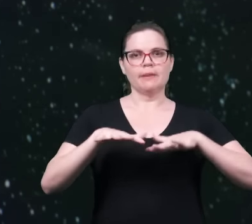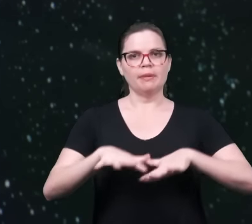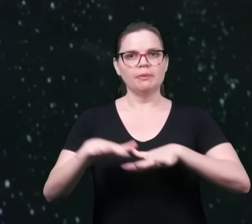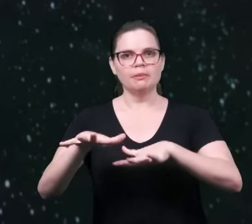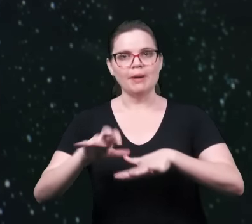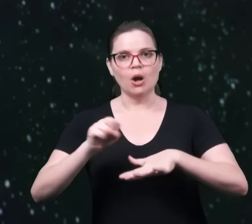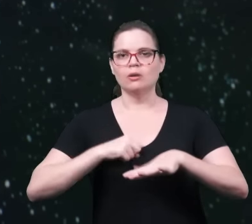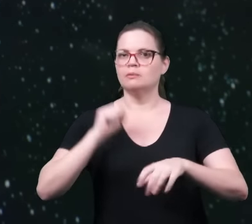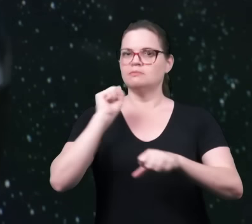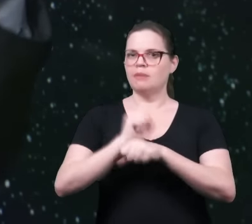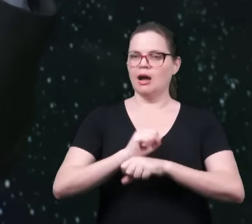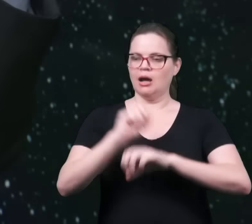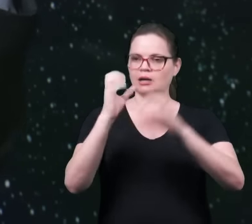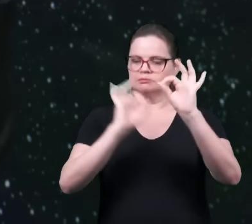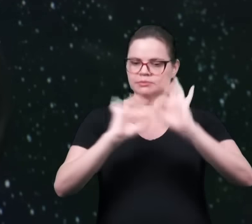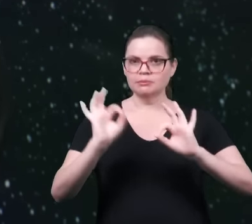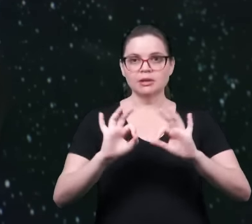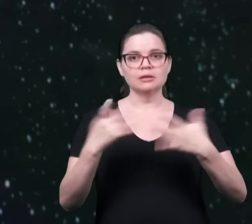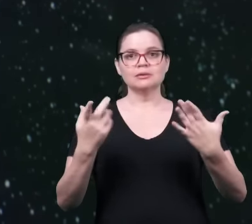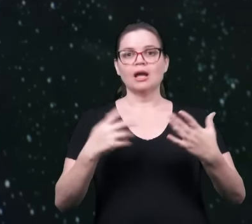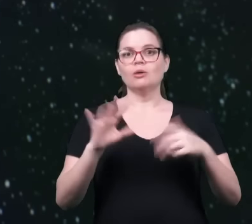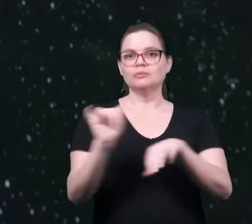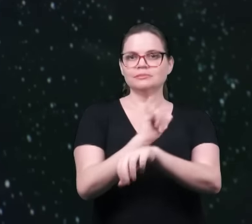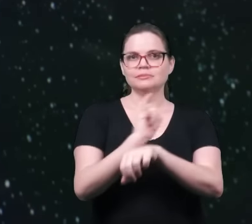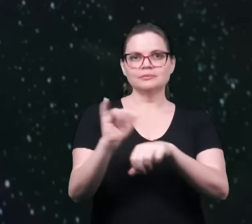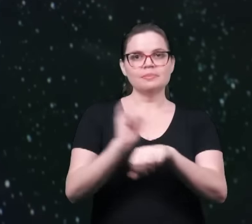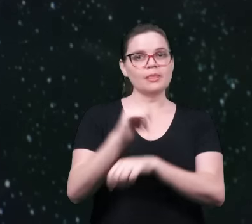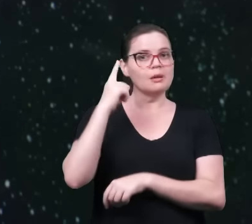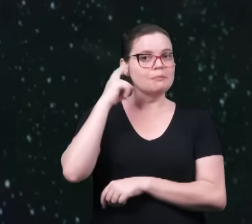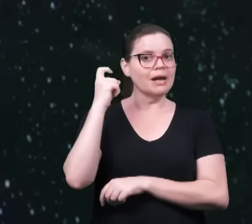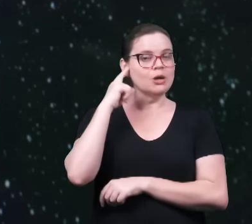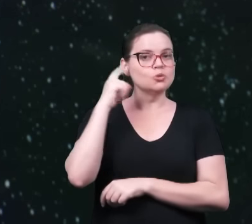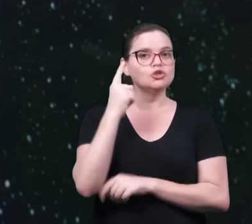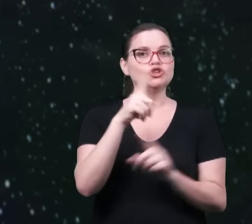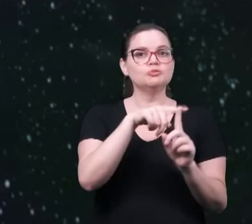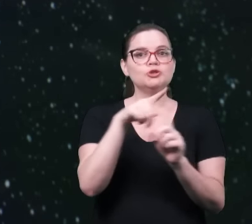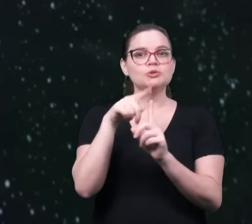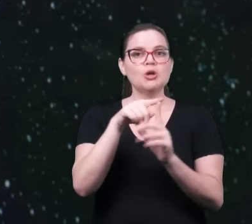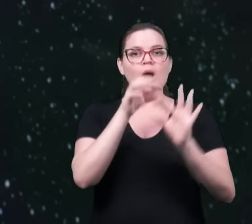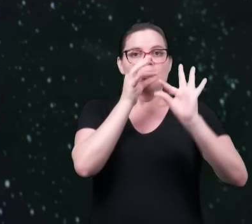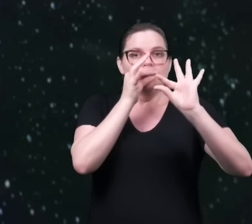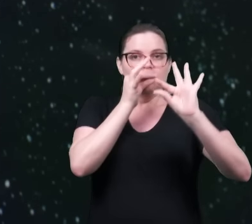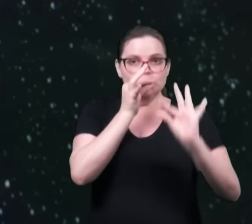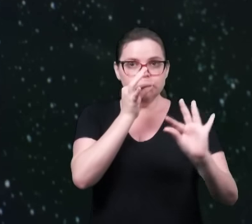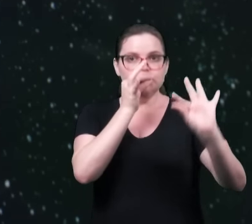Então, toda a estratégia estava justamente no tocar da trombeta. Então,